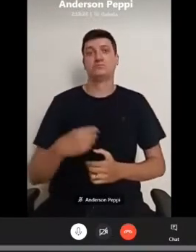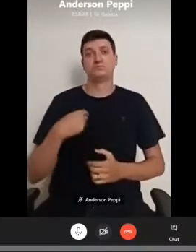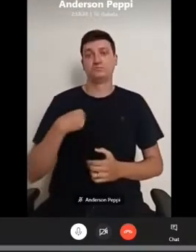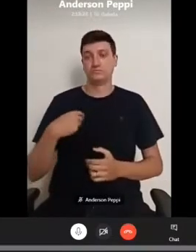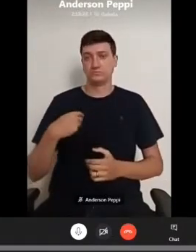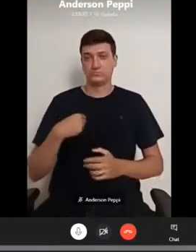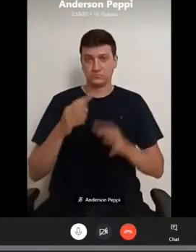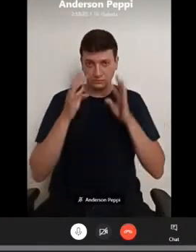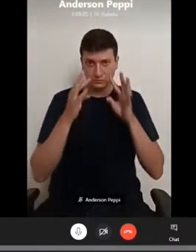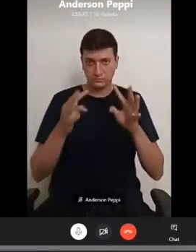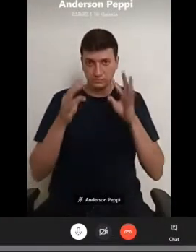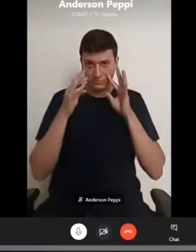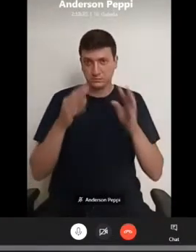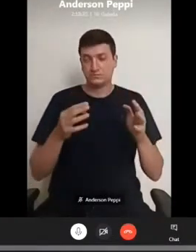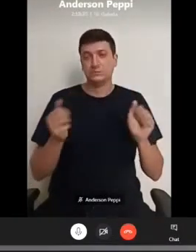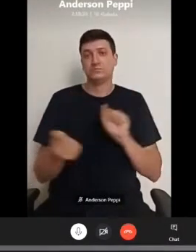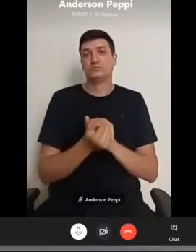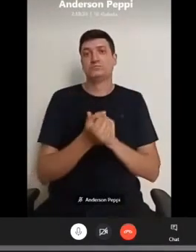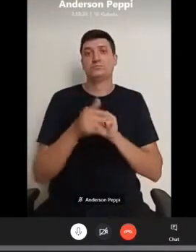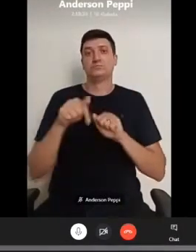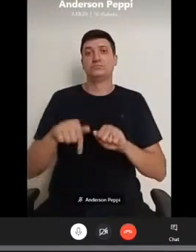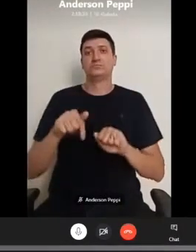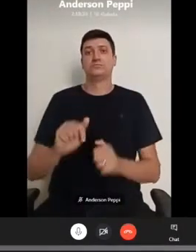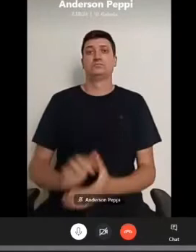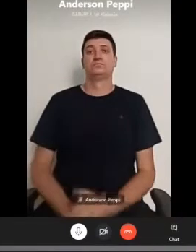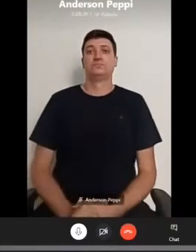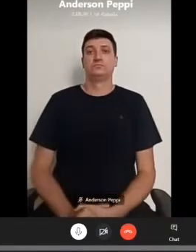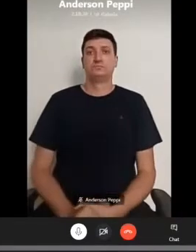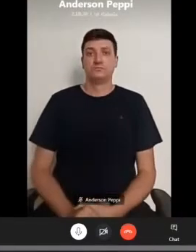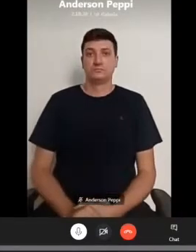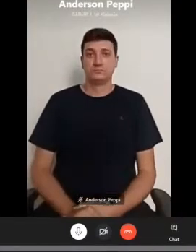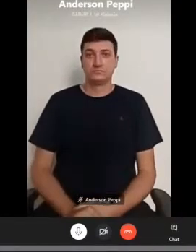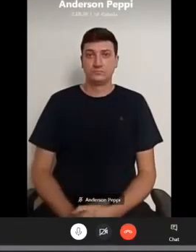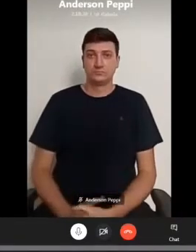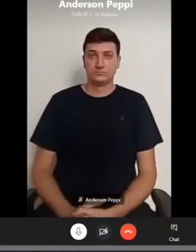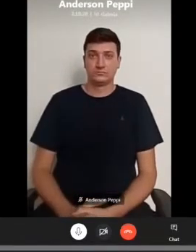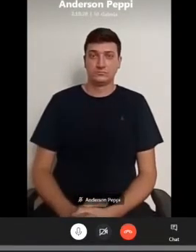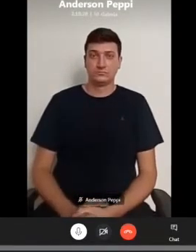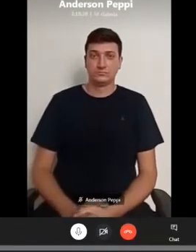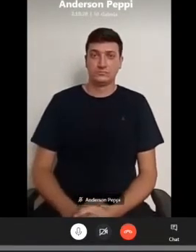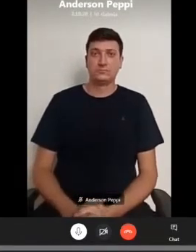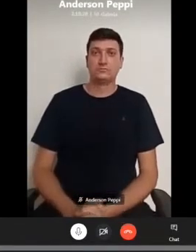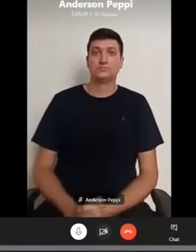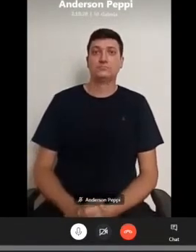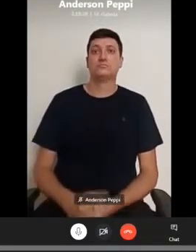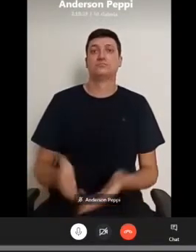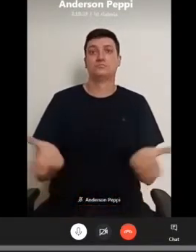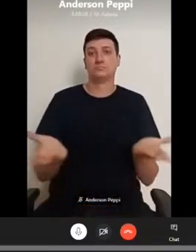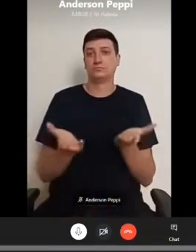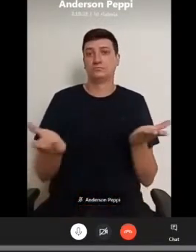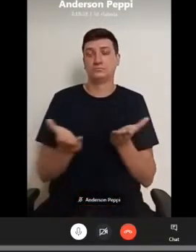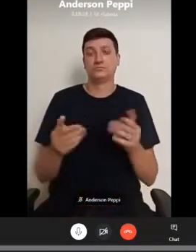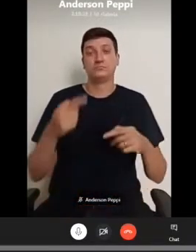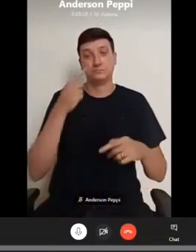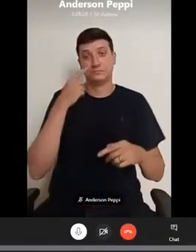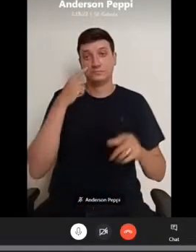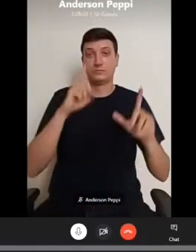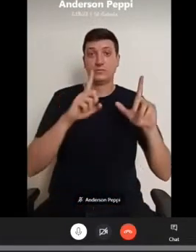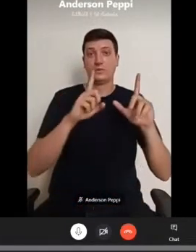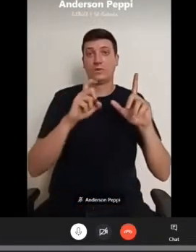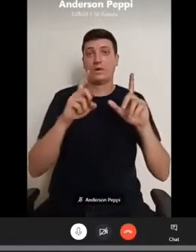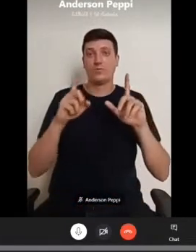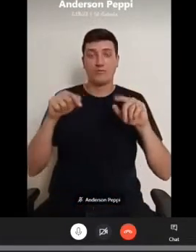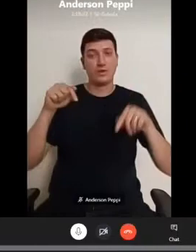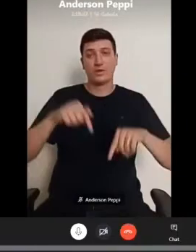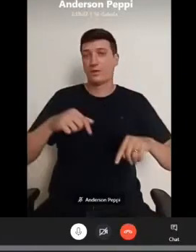acompanharam. E antes aí, nós vamos tirar aí uma foto da mesa eleita aí